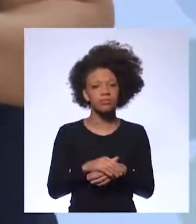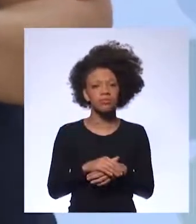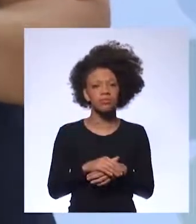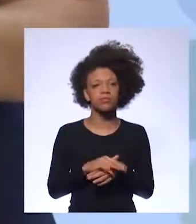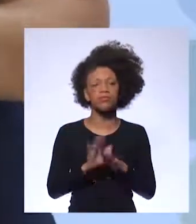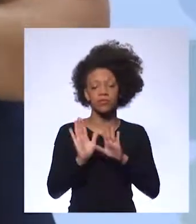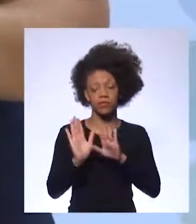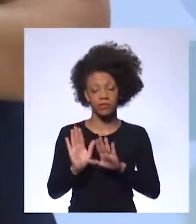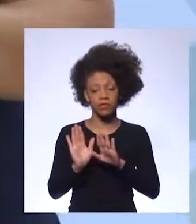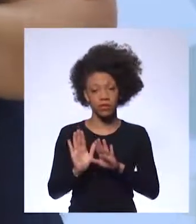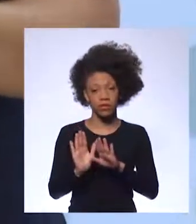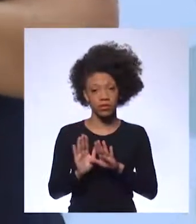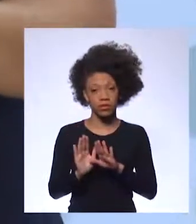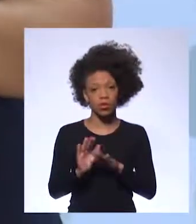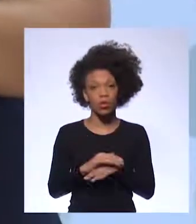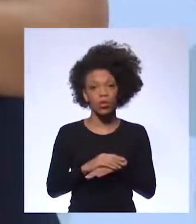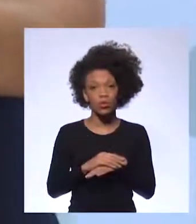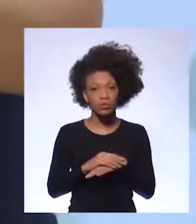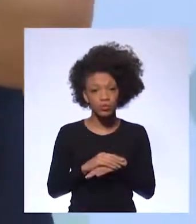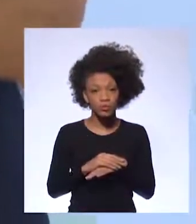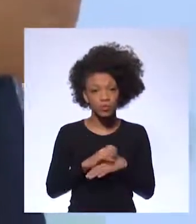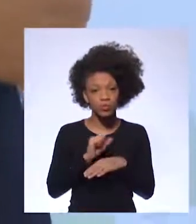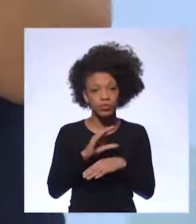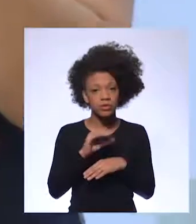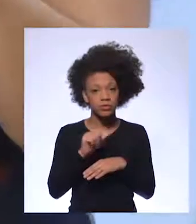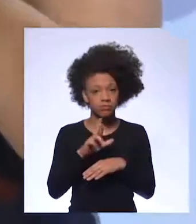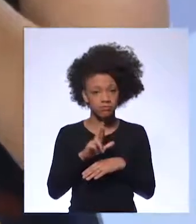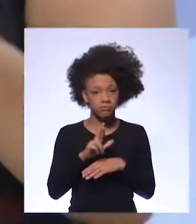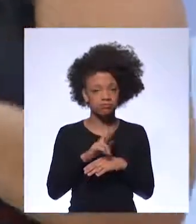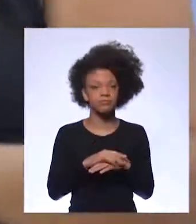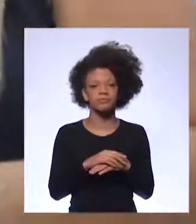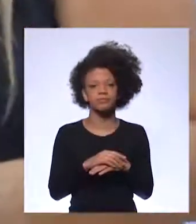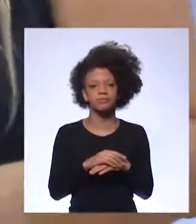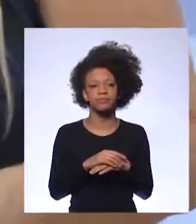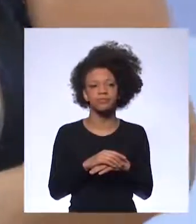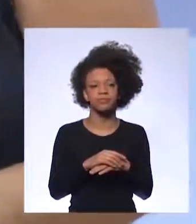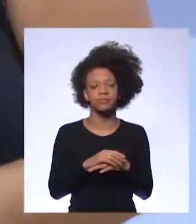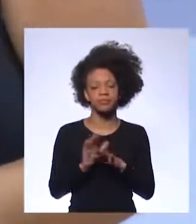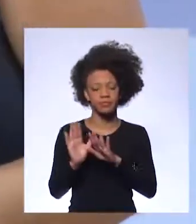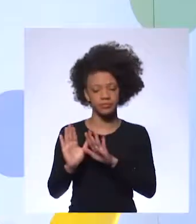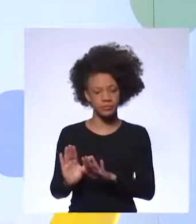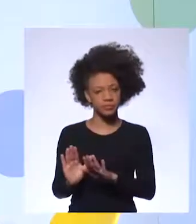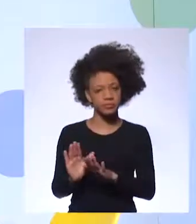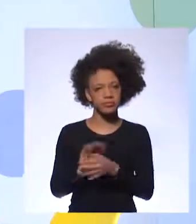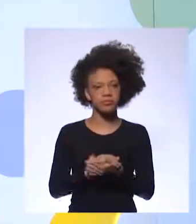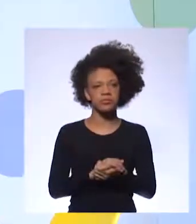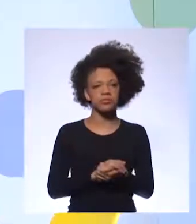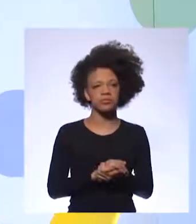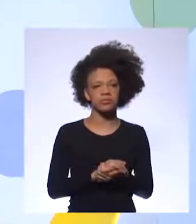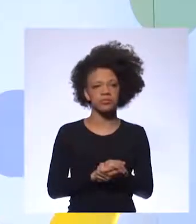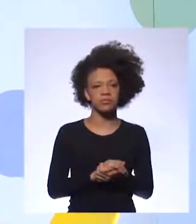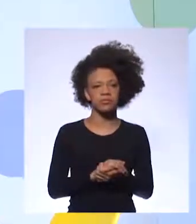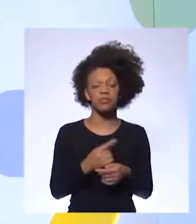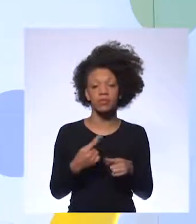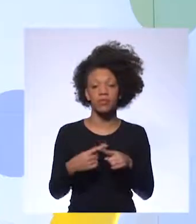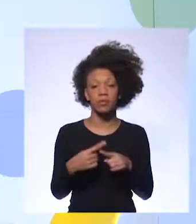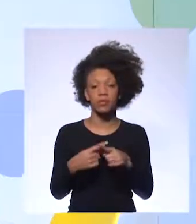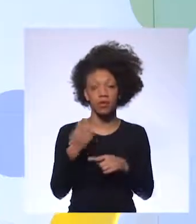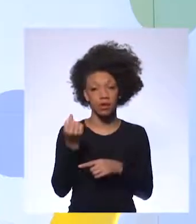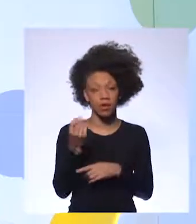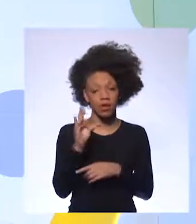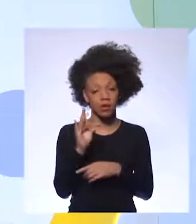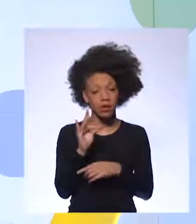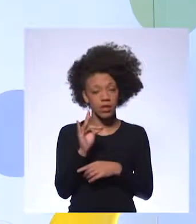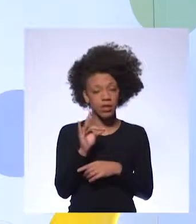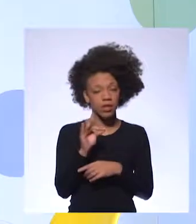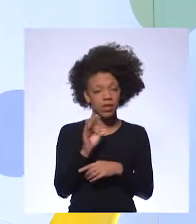secar Tá espera secar deixa deixa sem mexer deixa quietinho o telhadinho tá porque a cola branca ela